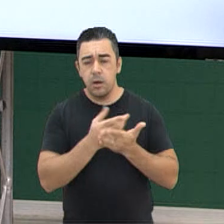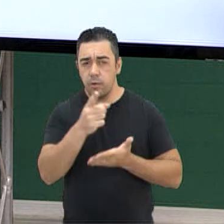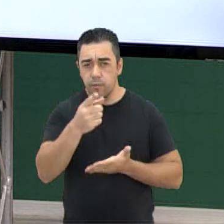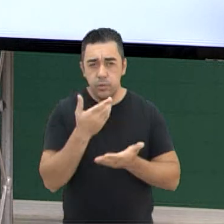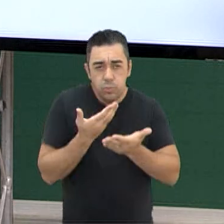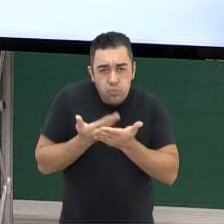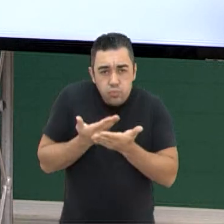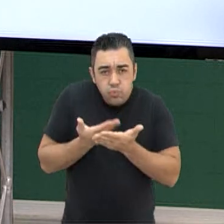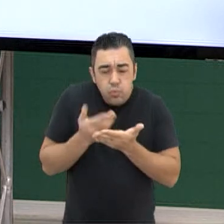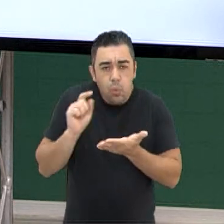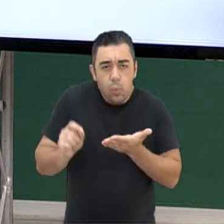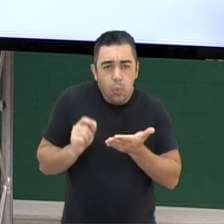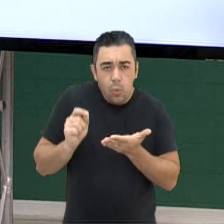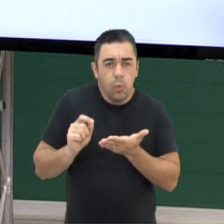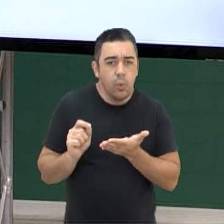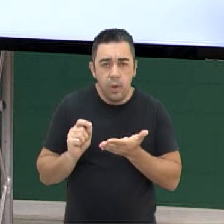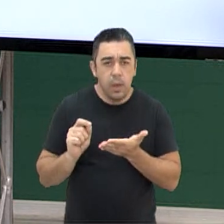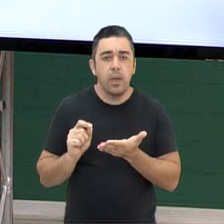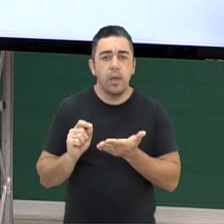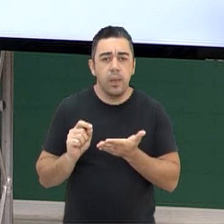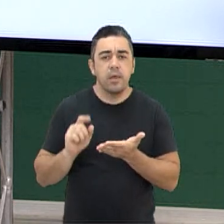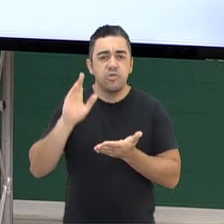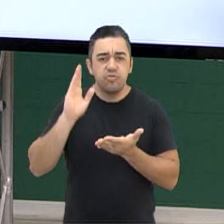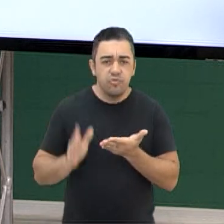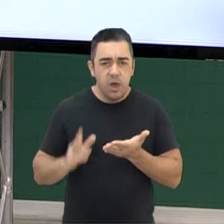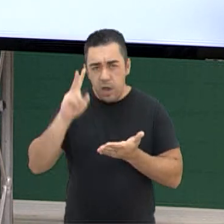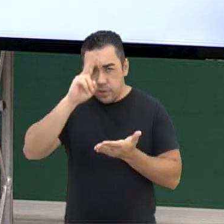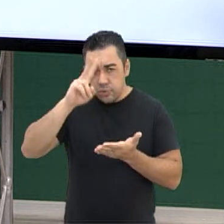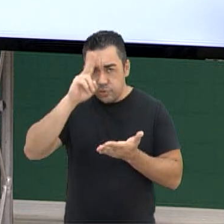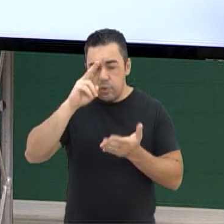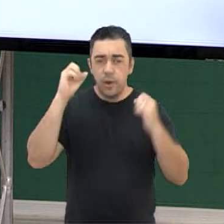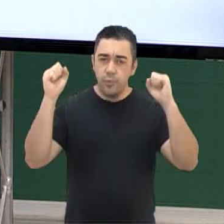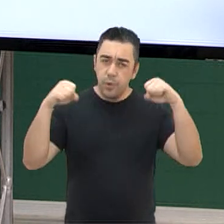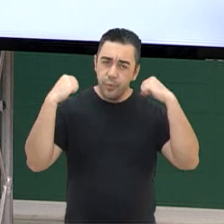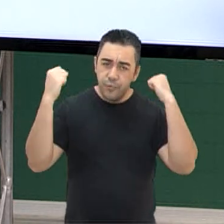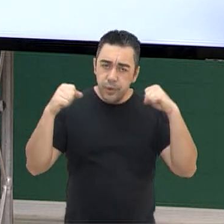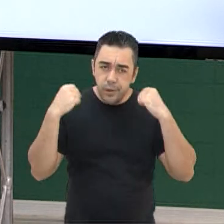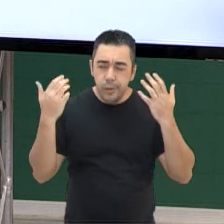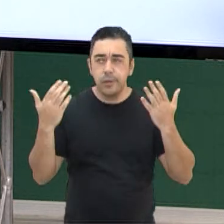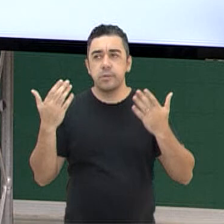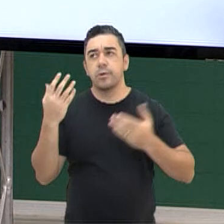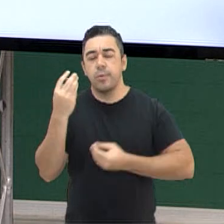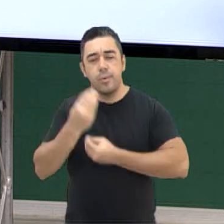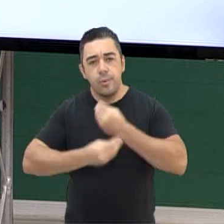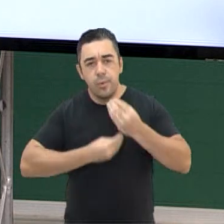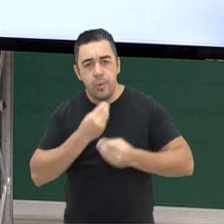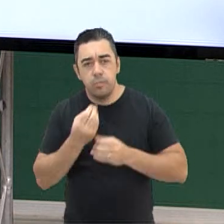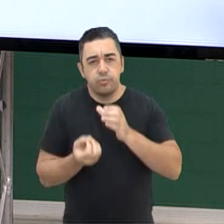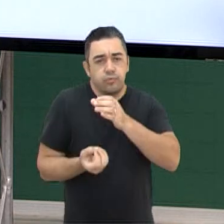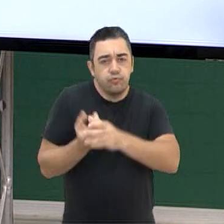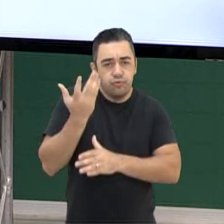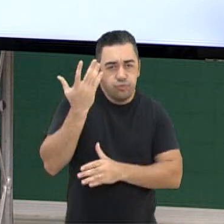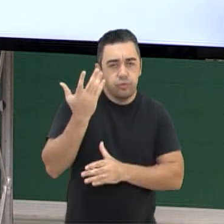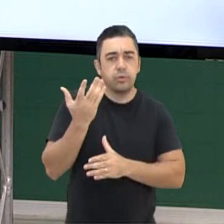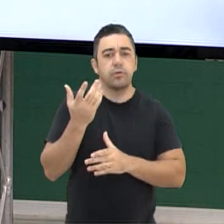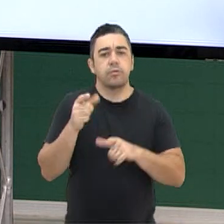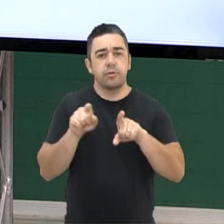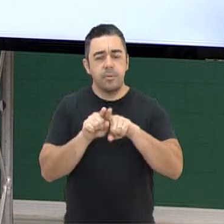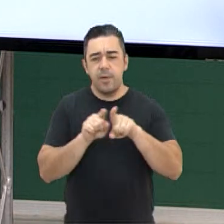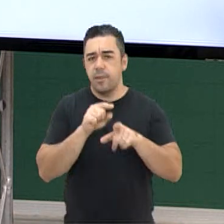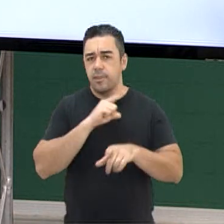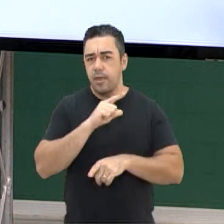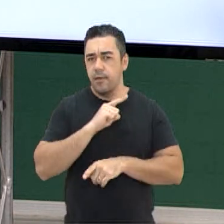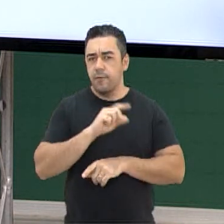têm estudado sobre, inicialmente, a história da educação física. Então, a história da educação física teve aí